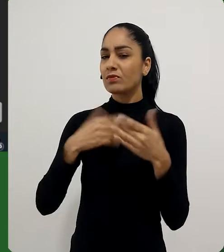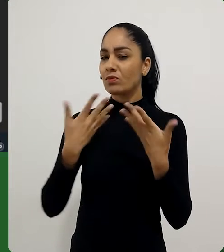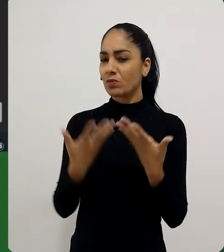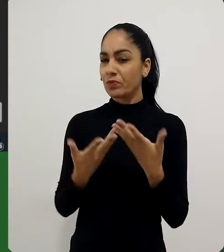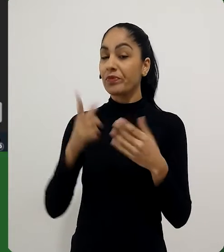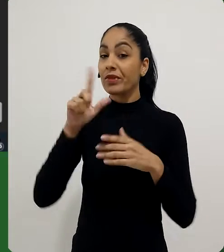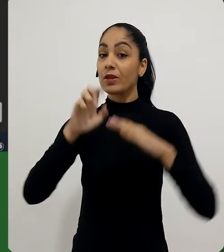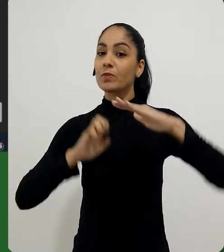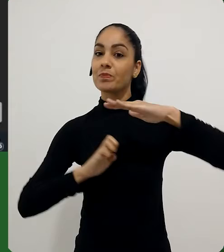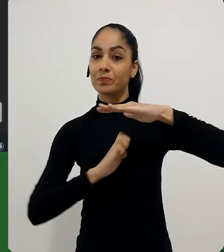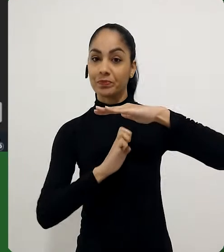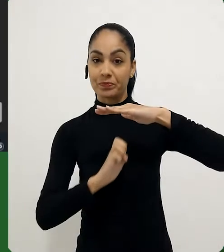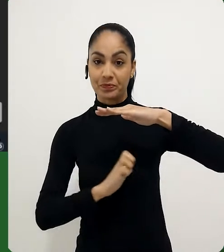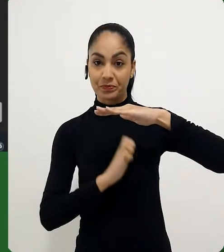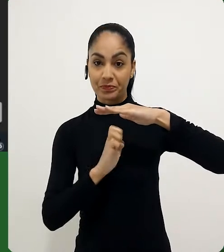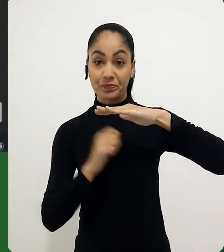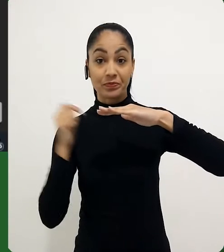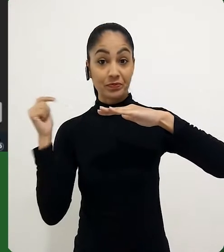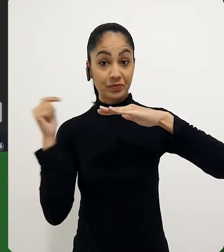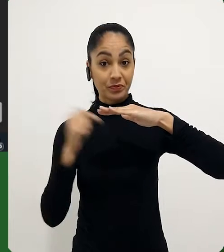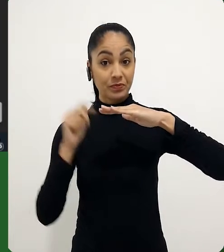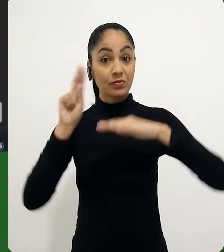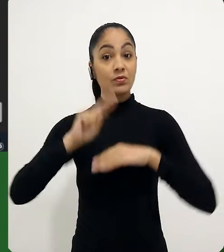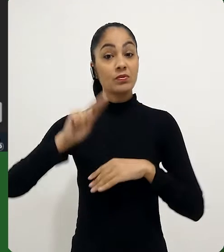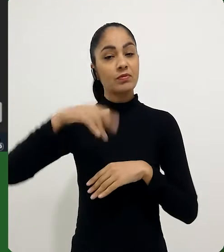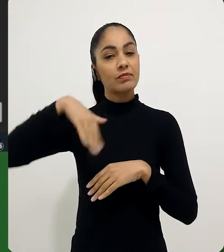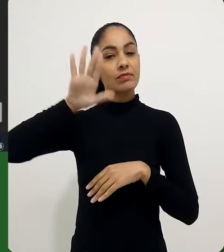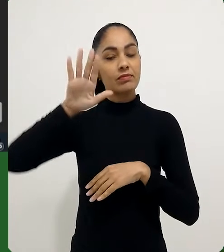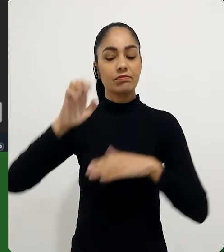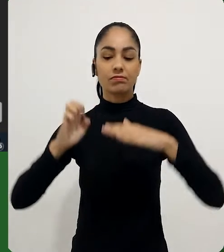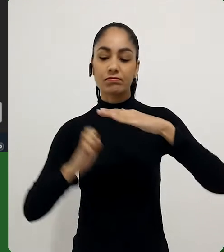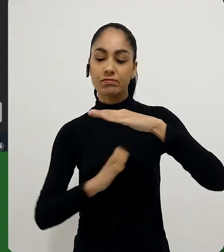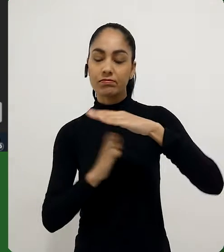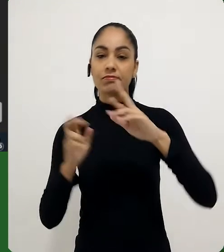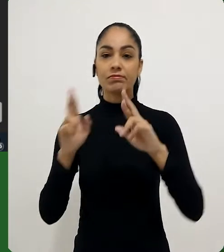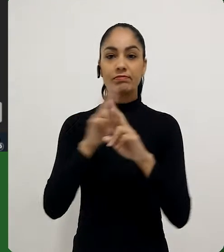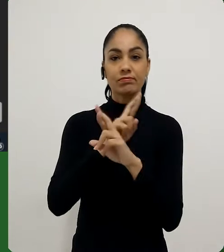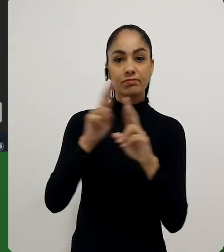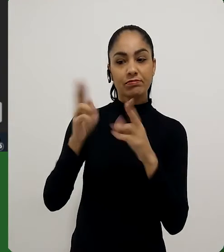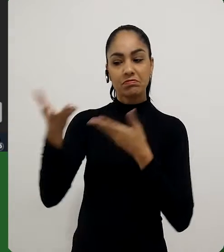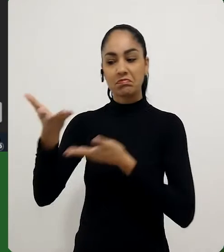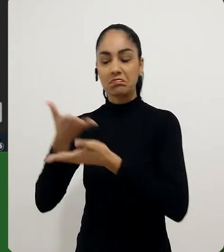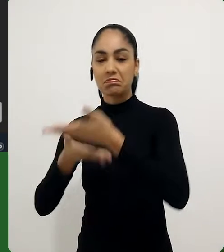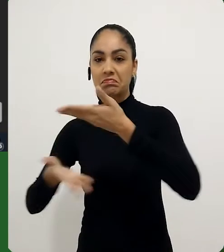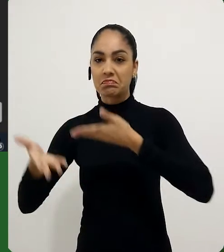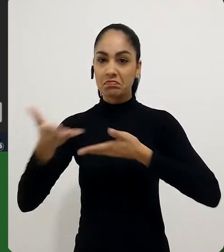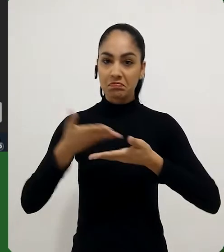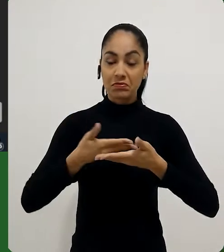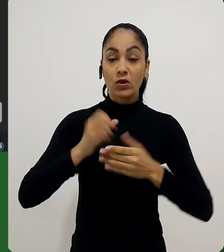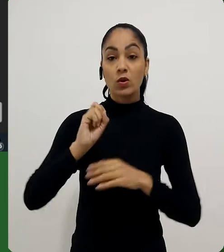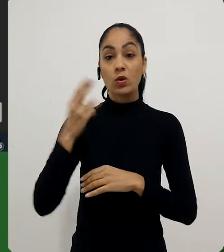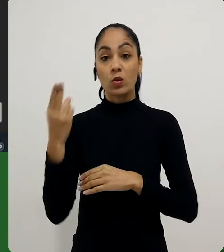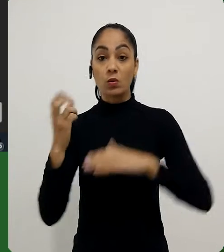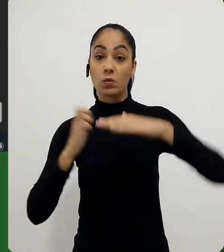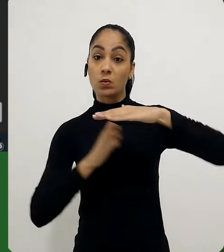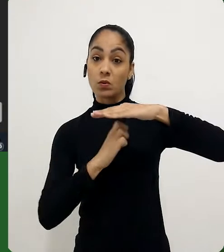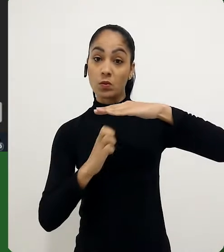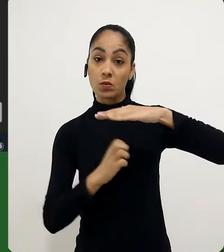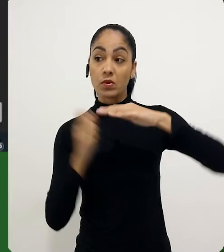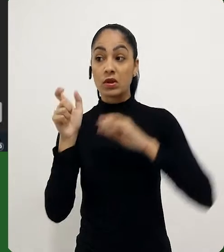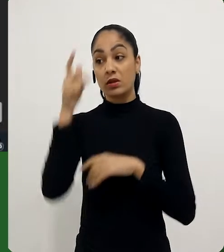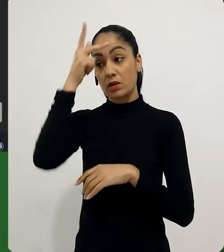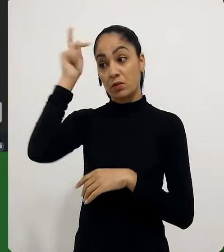de correspondência é a correspondência empresarial. Então, é utilizada entre as empresas,